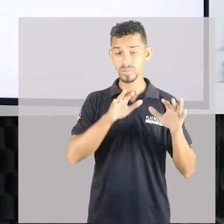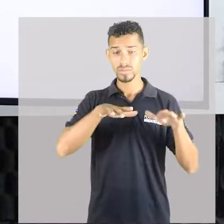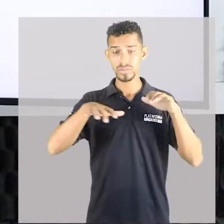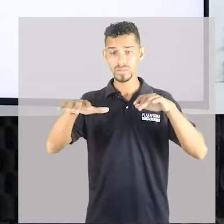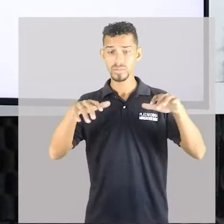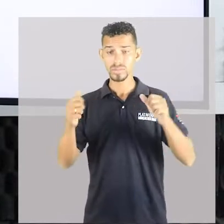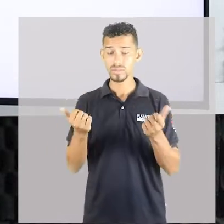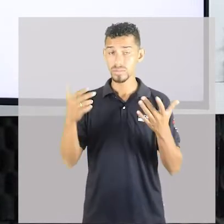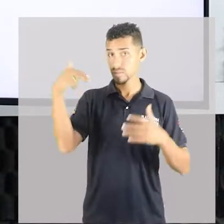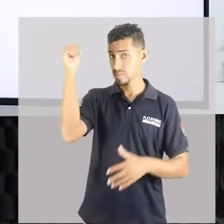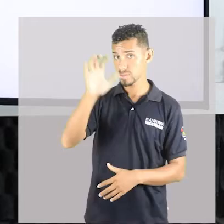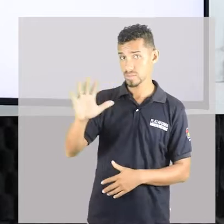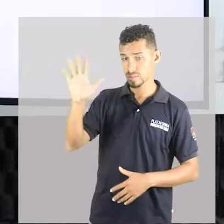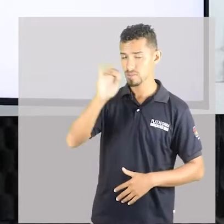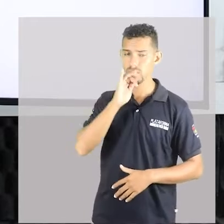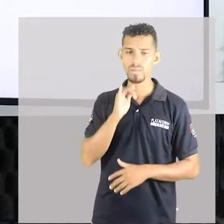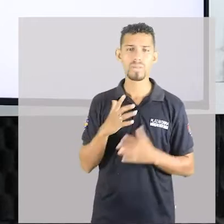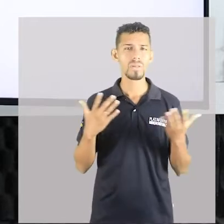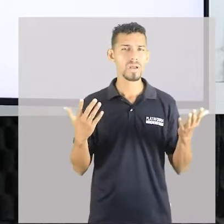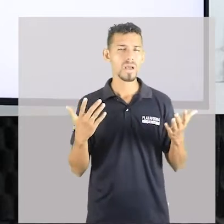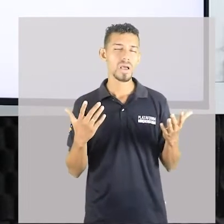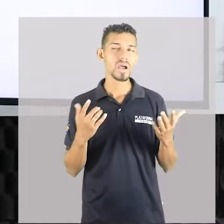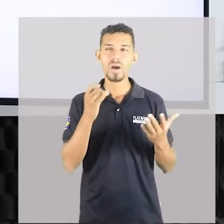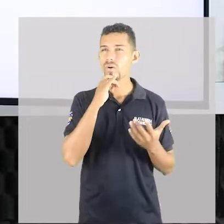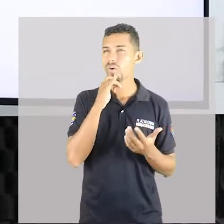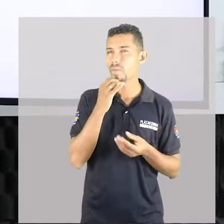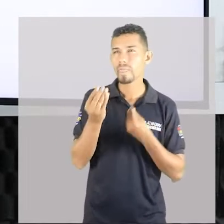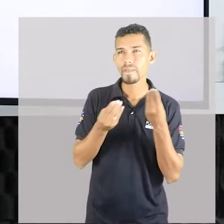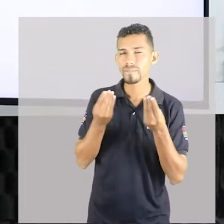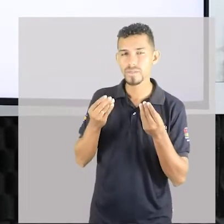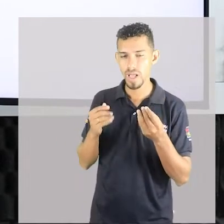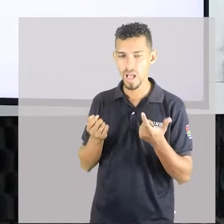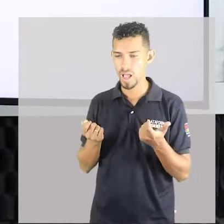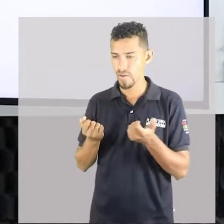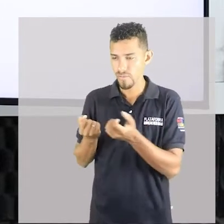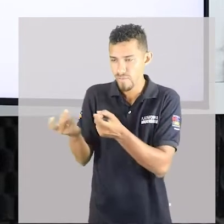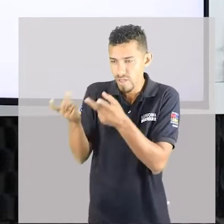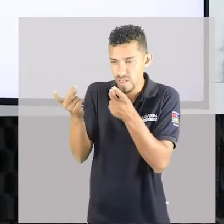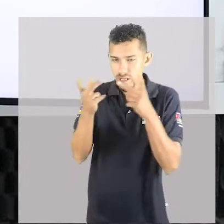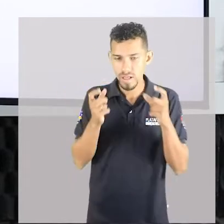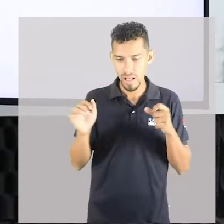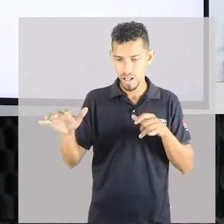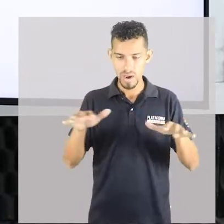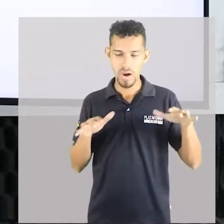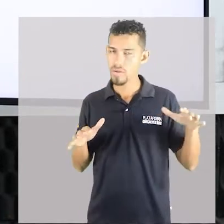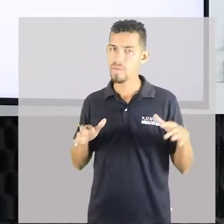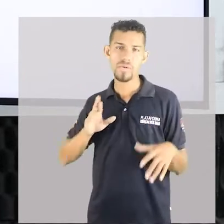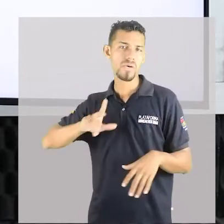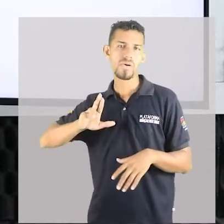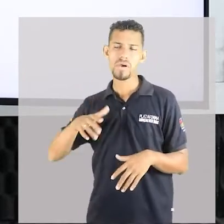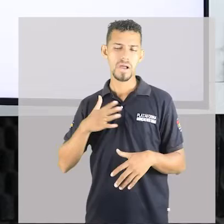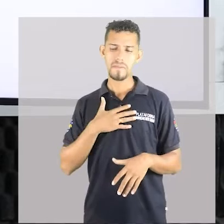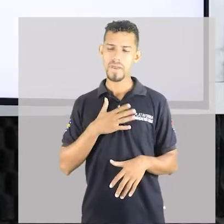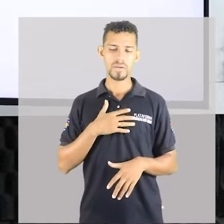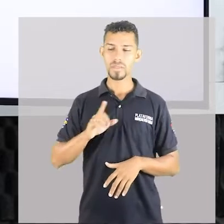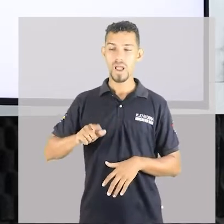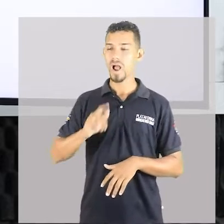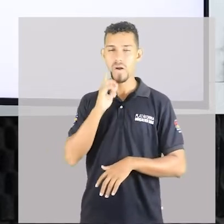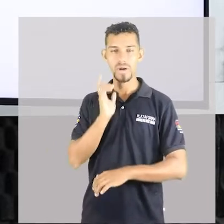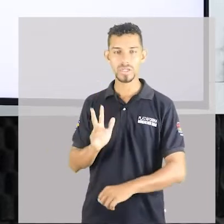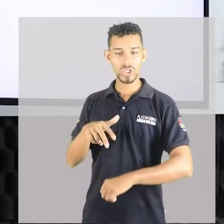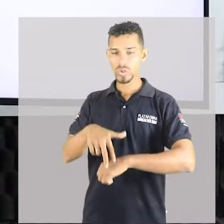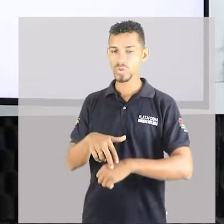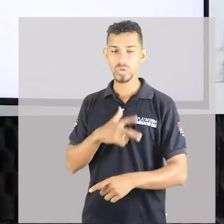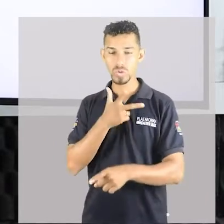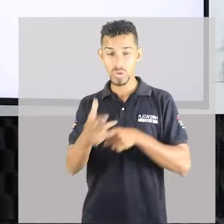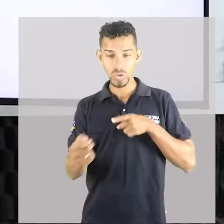entre essas nações. Uma espécie, né, de loteamento daquele território, que não era um deles, que eles não estavam lá, e